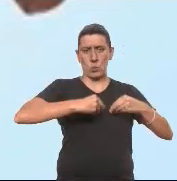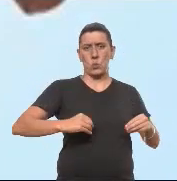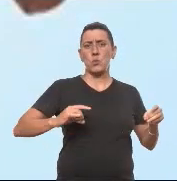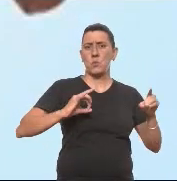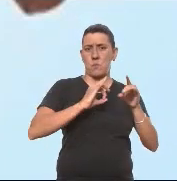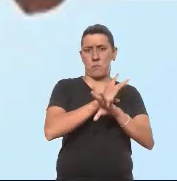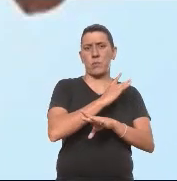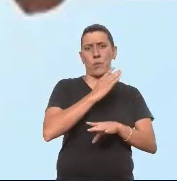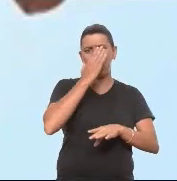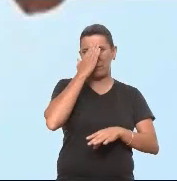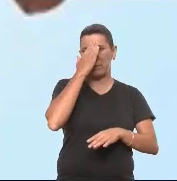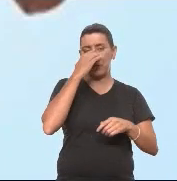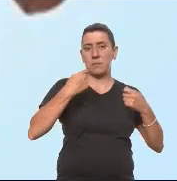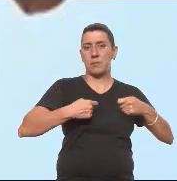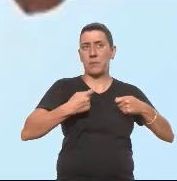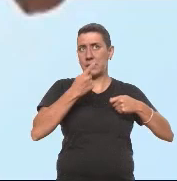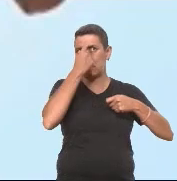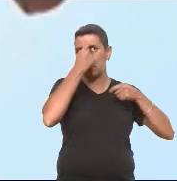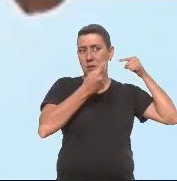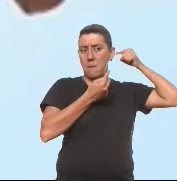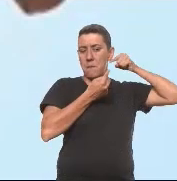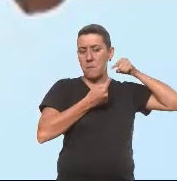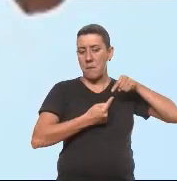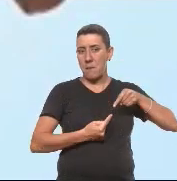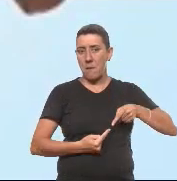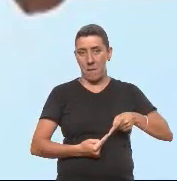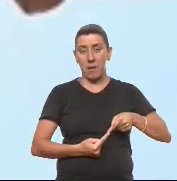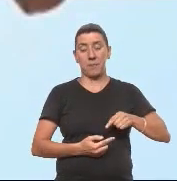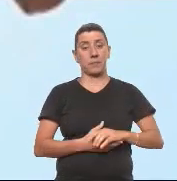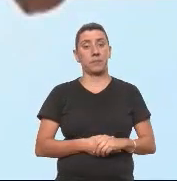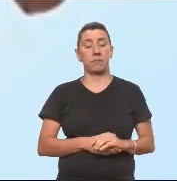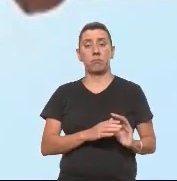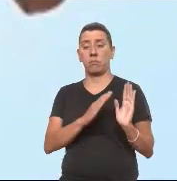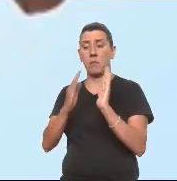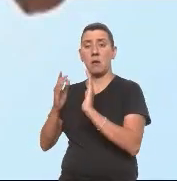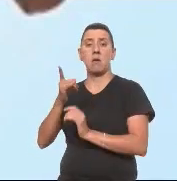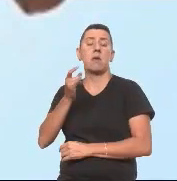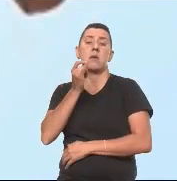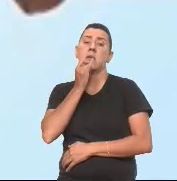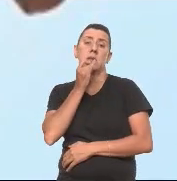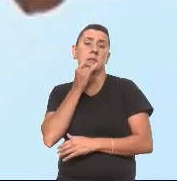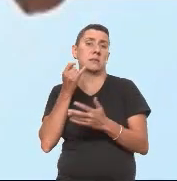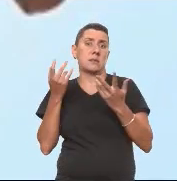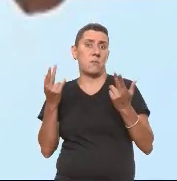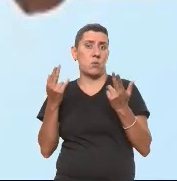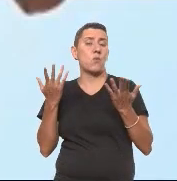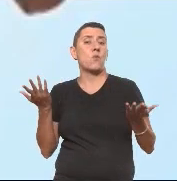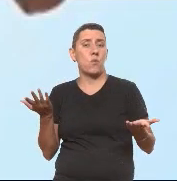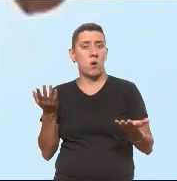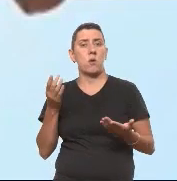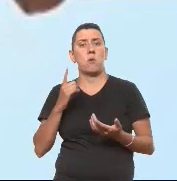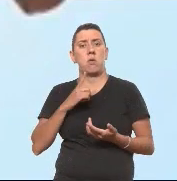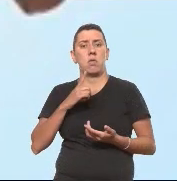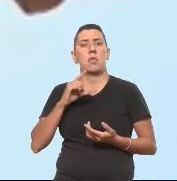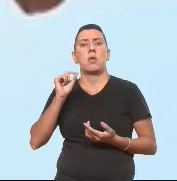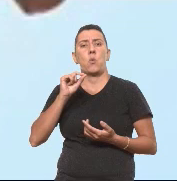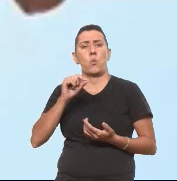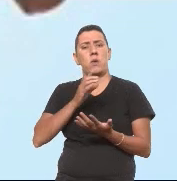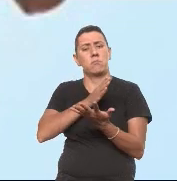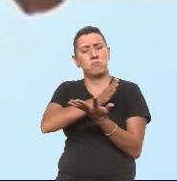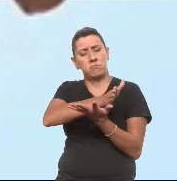uma cada vez mais a gente precisa ter sincronismo de atuação e aqui é um exemplo disso a gente pode ter todos os tipos de